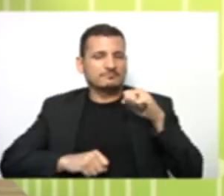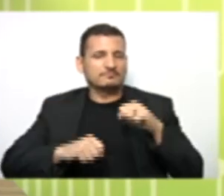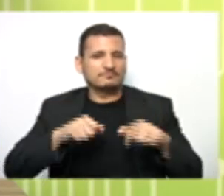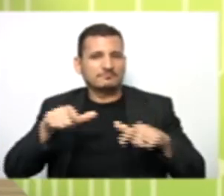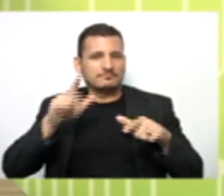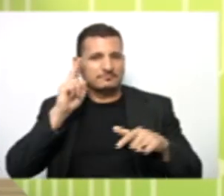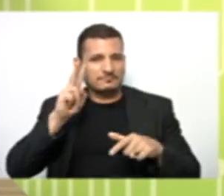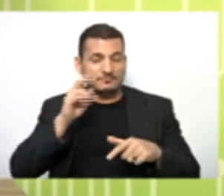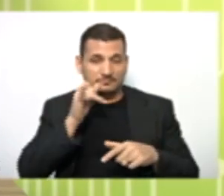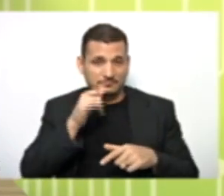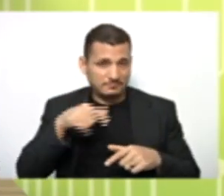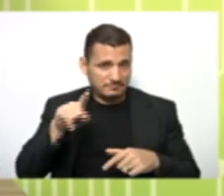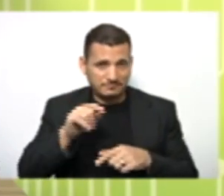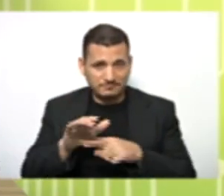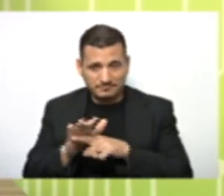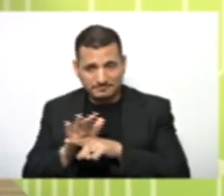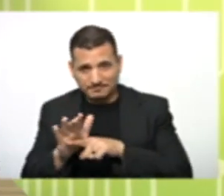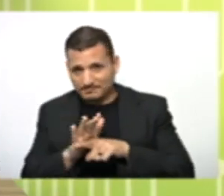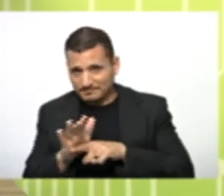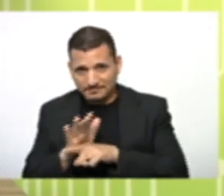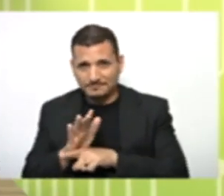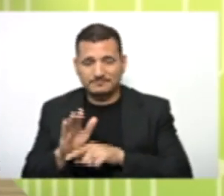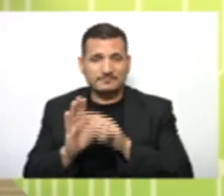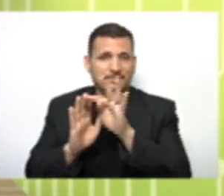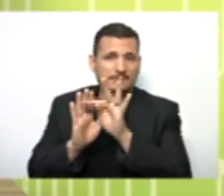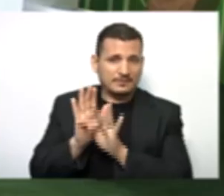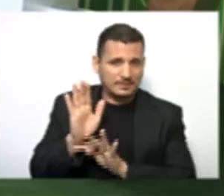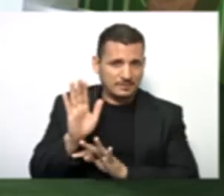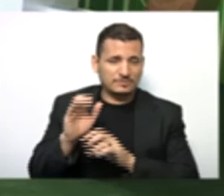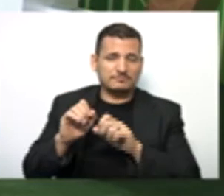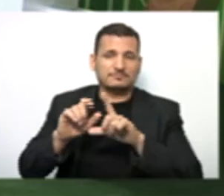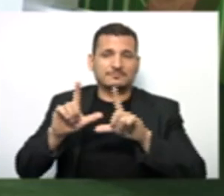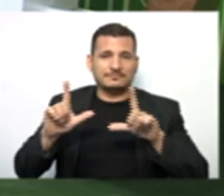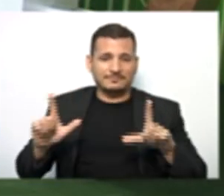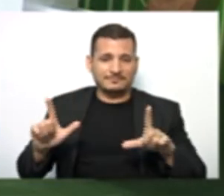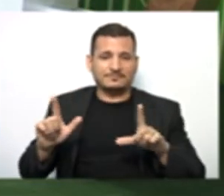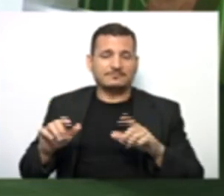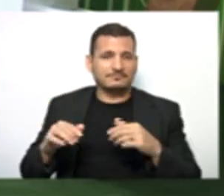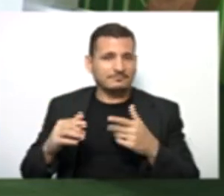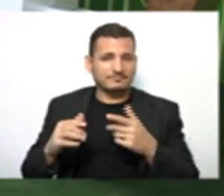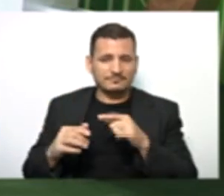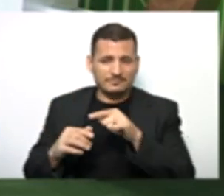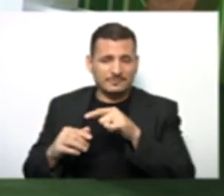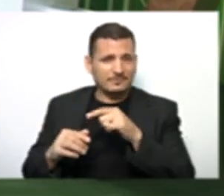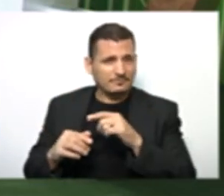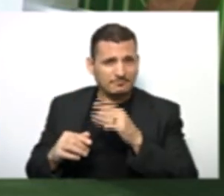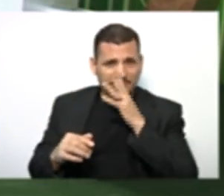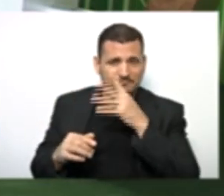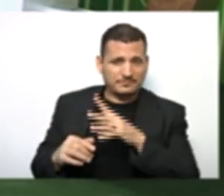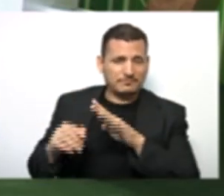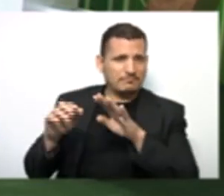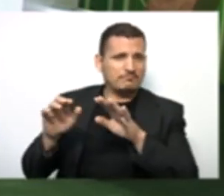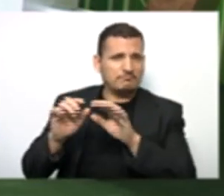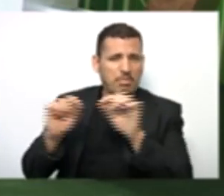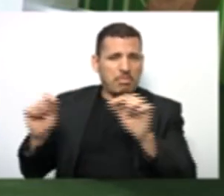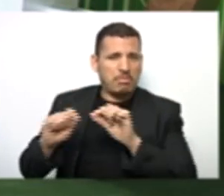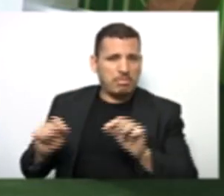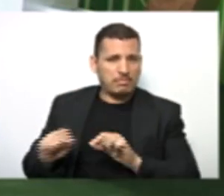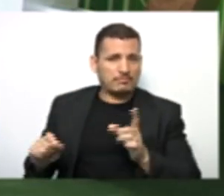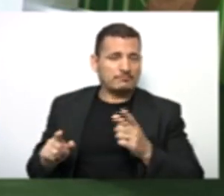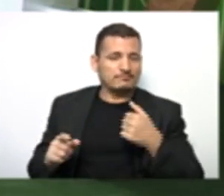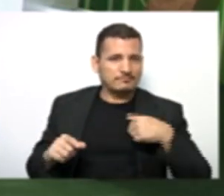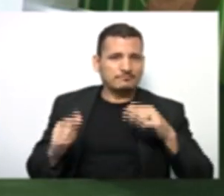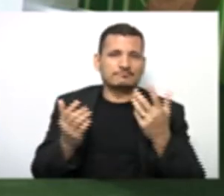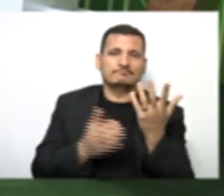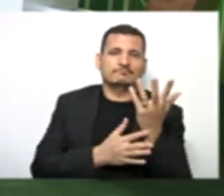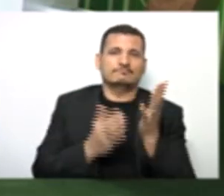eles não forem pesquisar, abrir um editor de texto. Eu não vou abrir o editor de texto, ele vai escrever sozinho, não é isso? Exatamente. A gente tem que ir lá